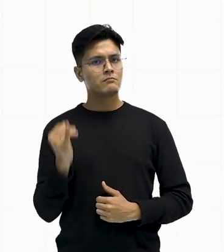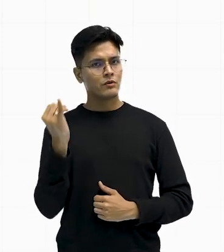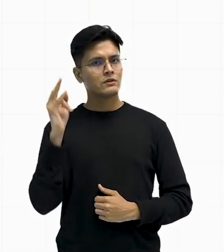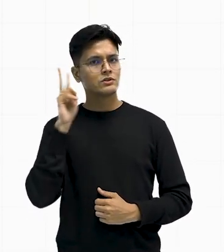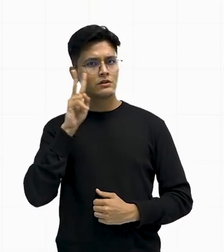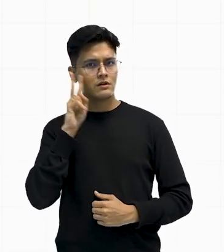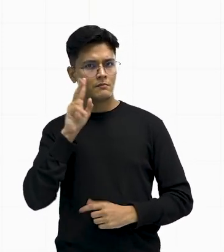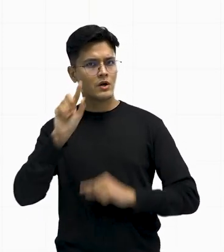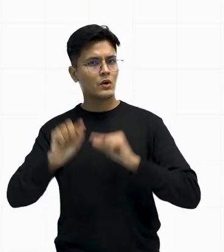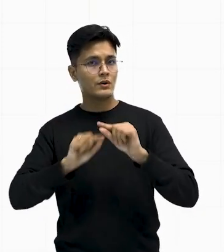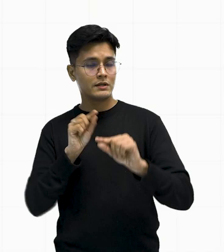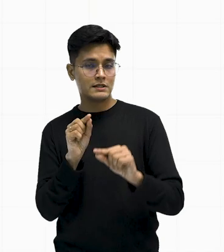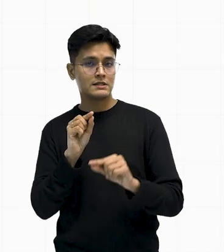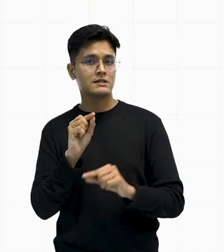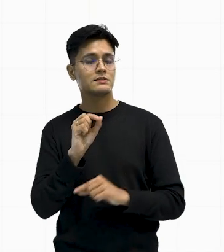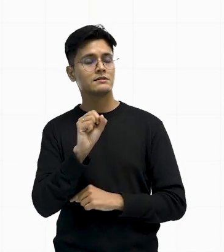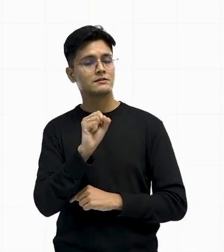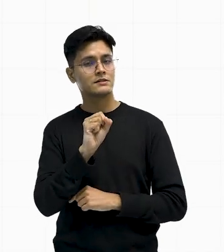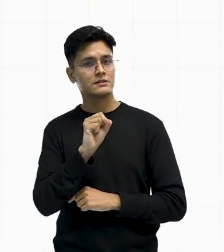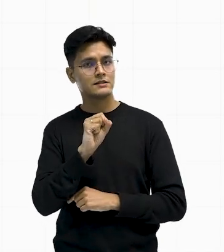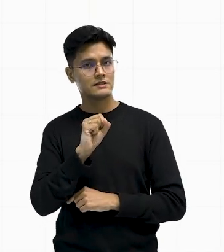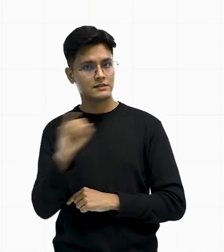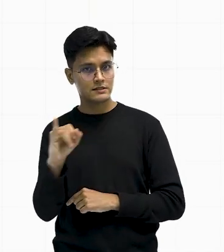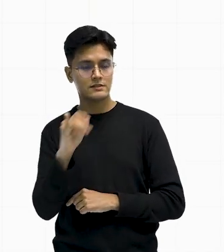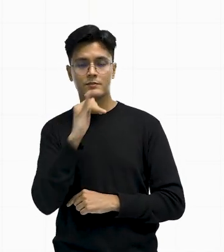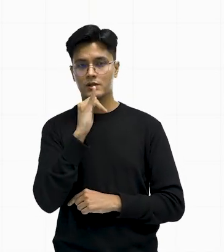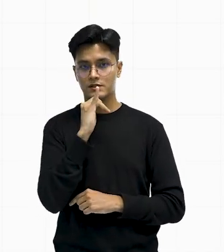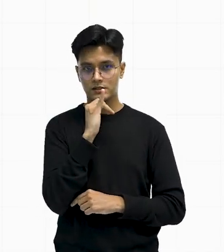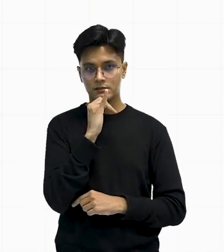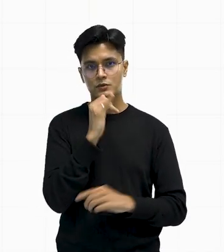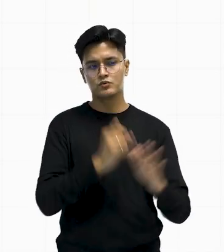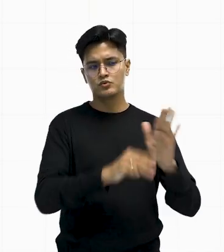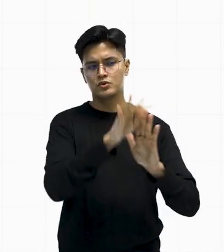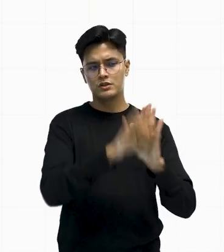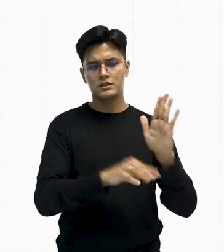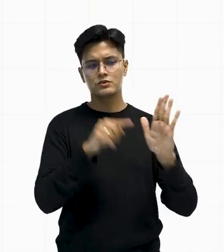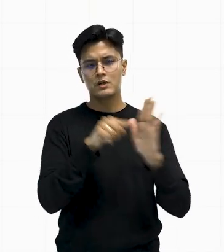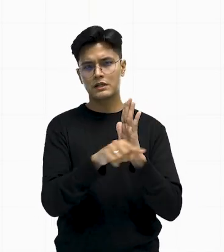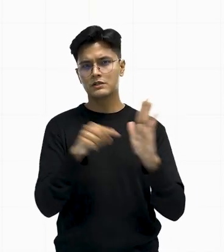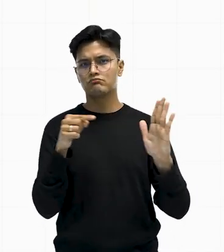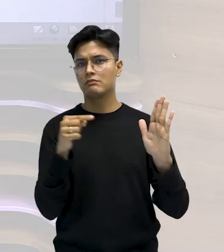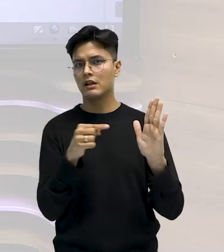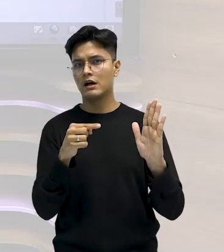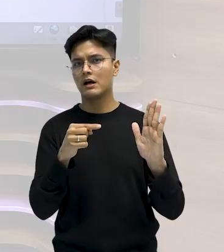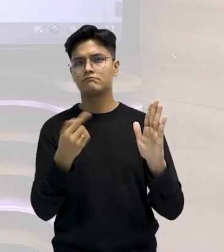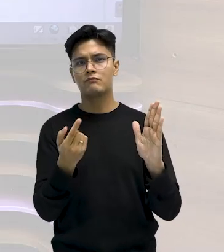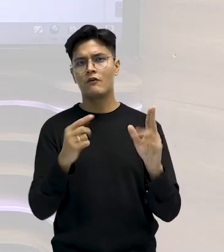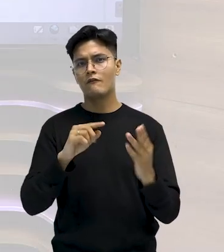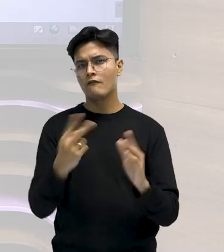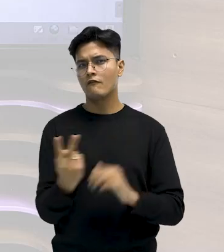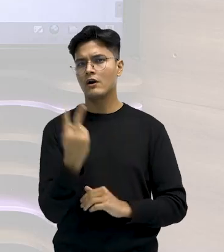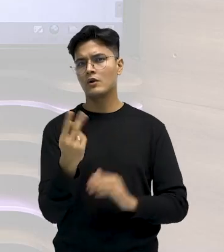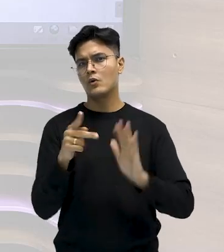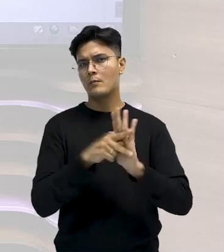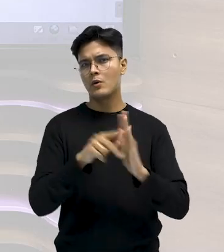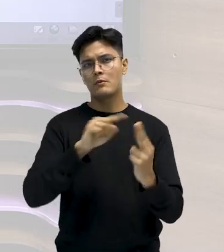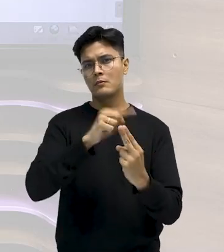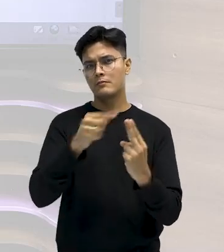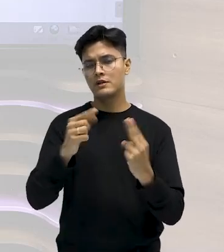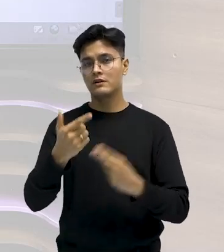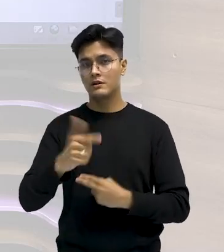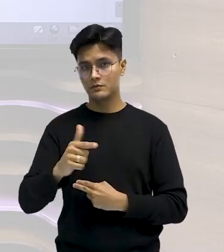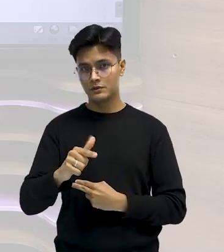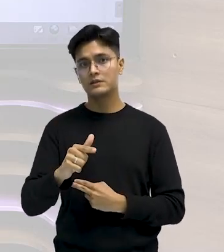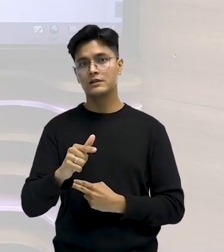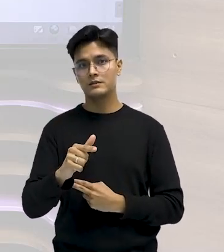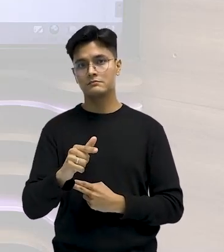o seguinte, se por algum acaso a questão não informasse o valor de π, tá? Ela não te desse